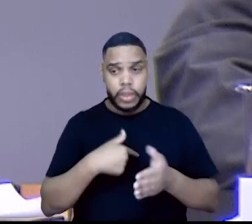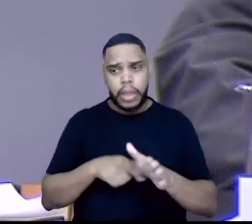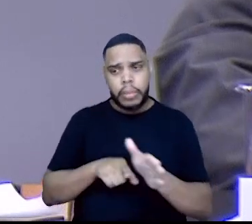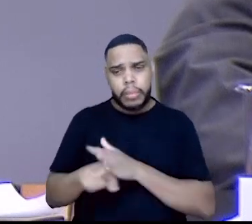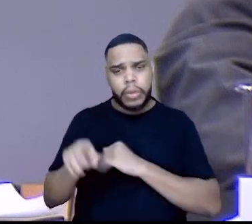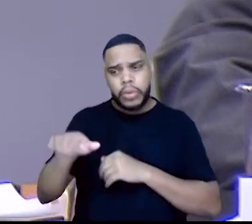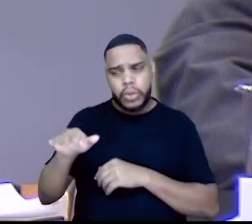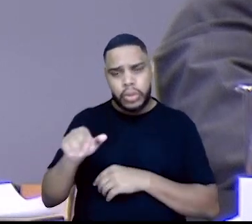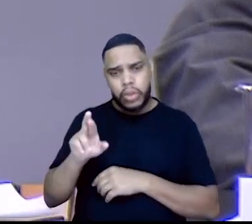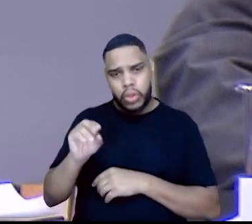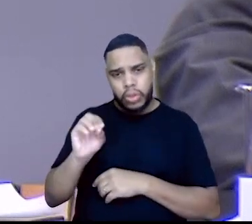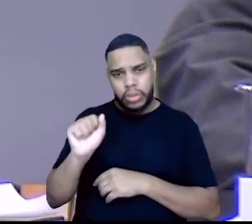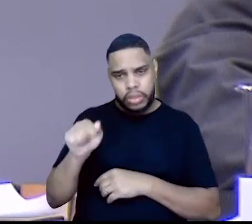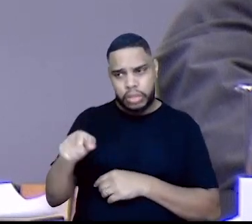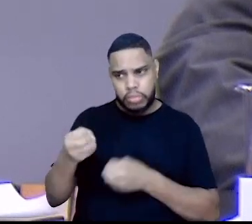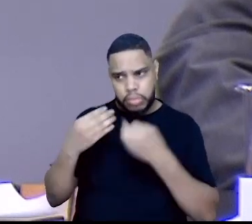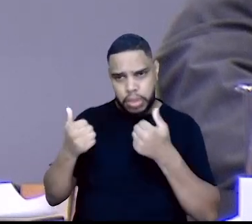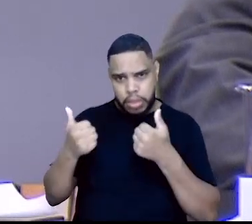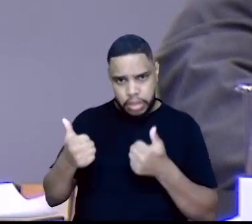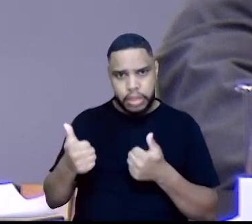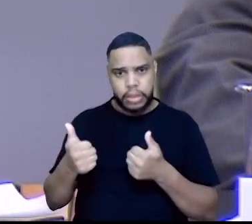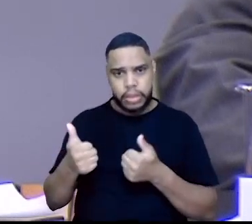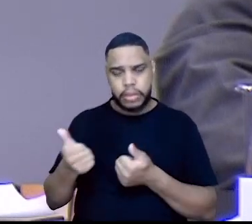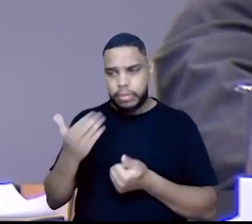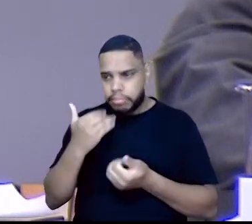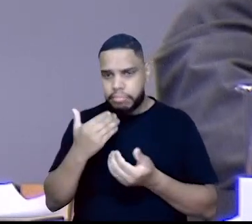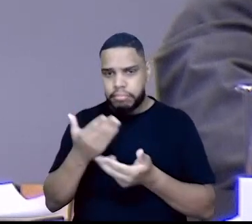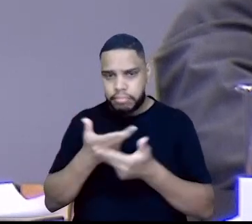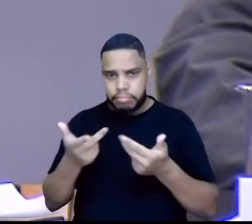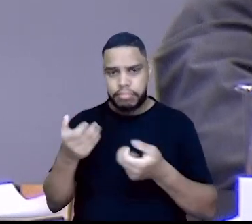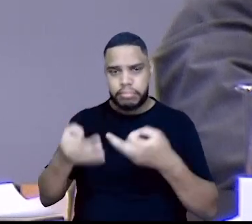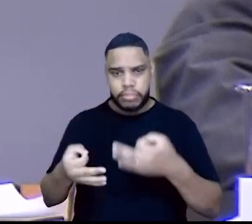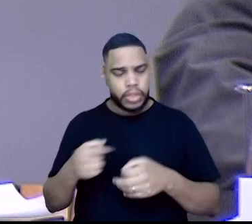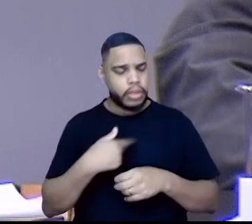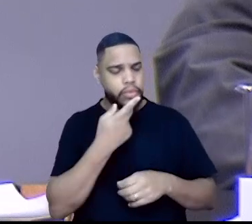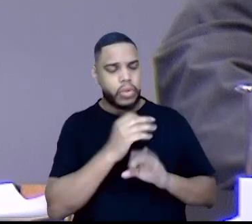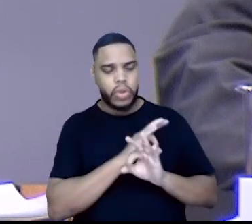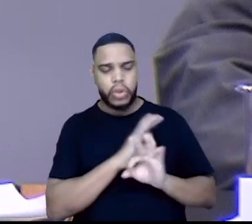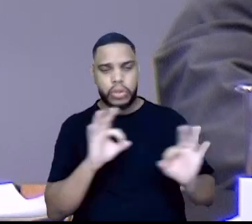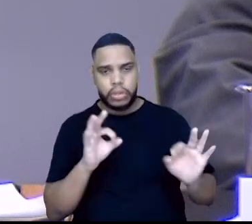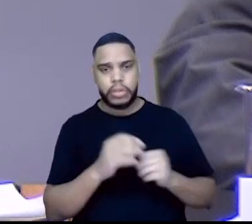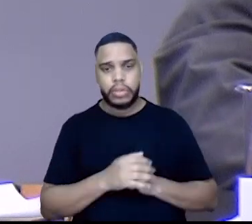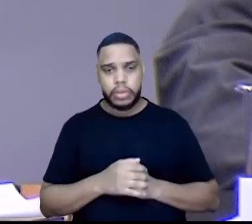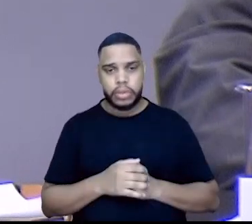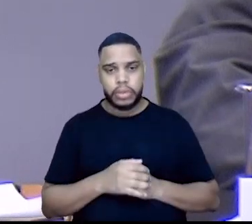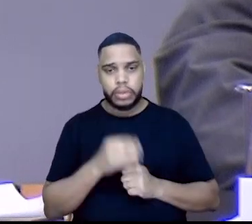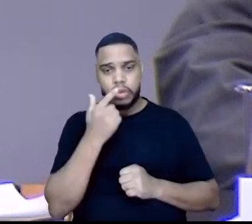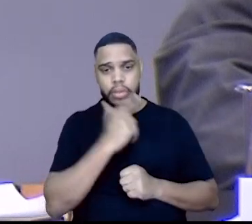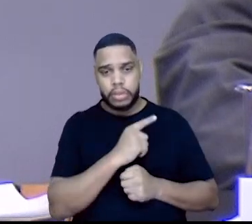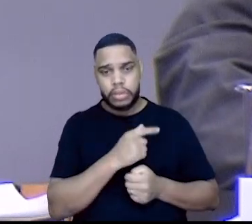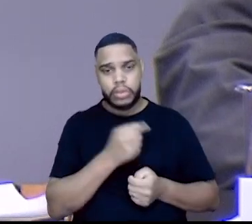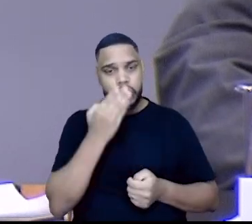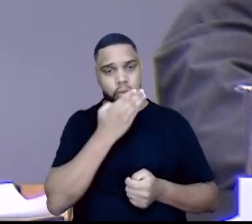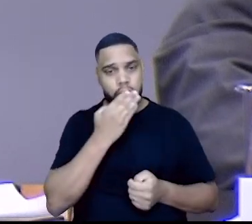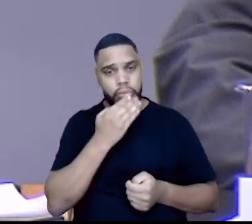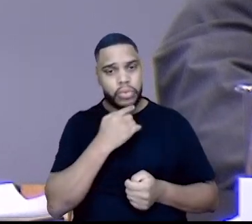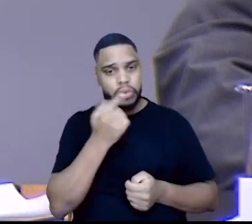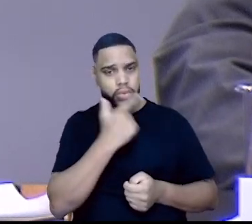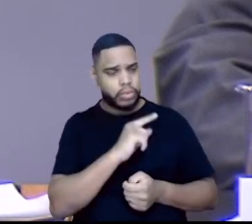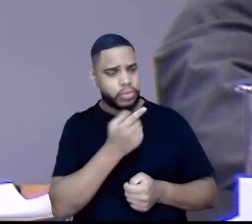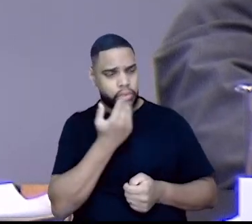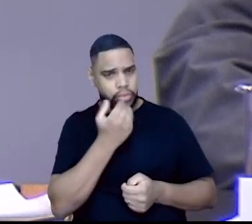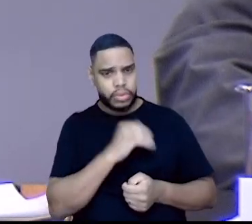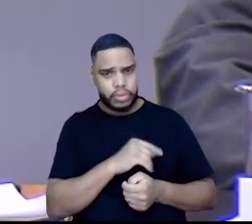Rosa, correu tudo bem? Foi bem servida, bem tratada? Ela disse: foi tudo ótimo, tudo muito bom. Só não consegui comer um docinho. Eu falei: por